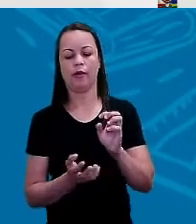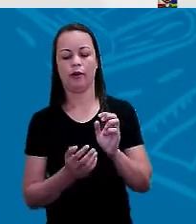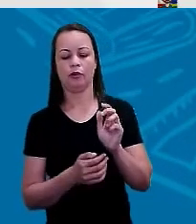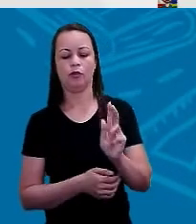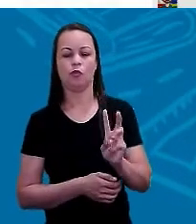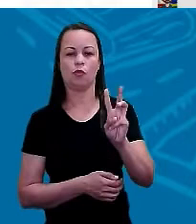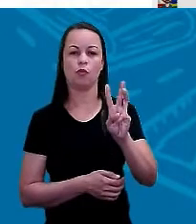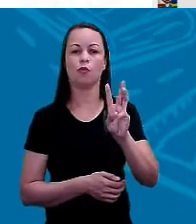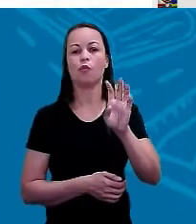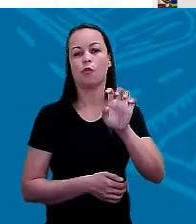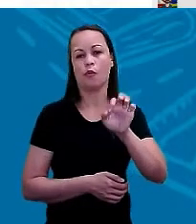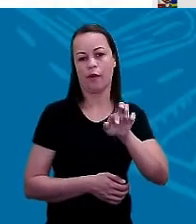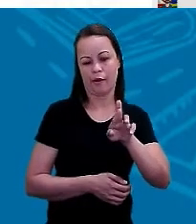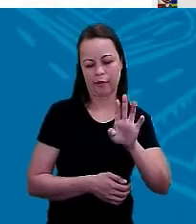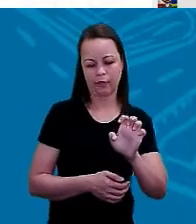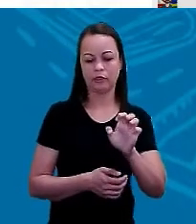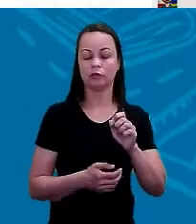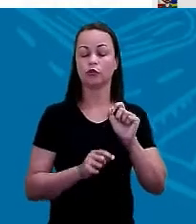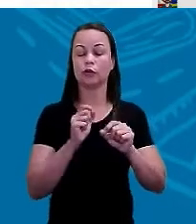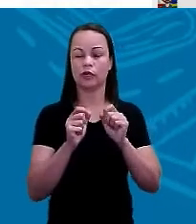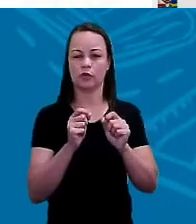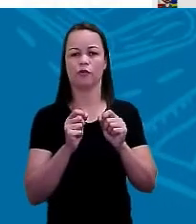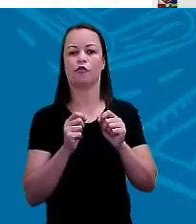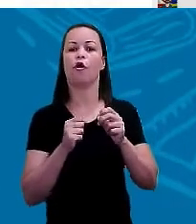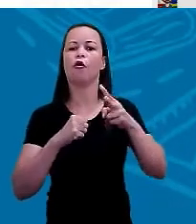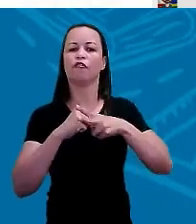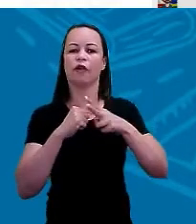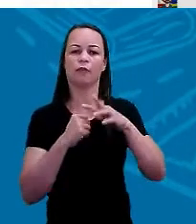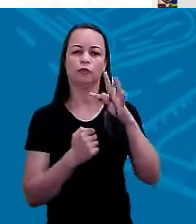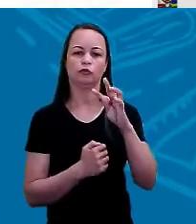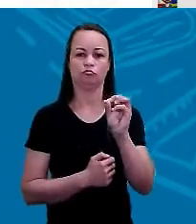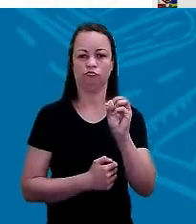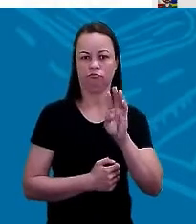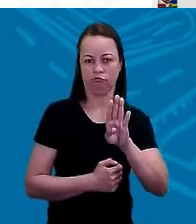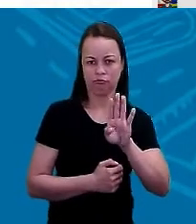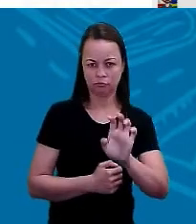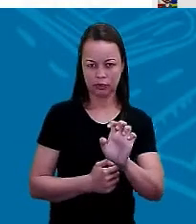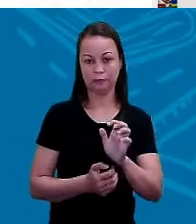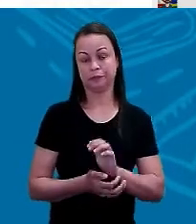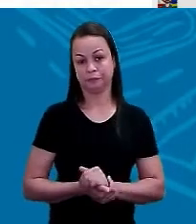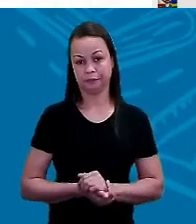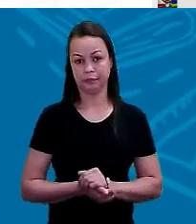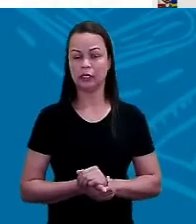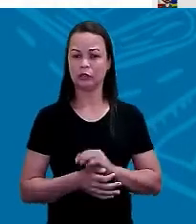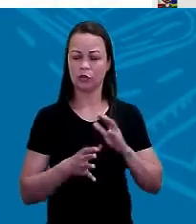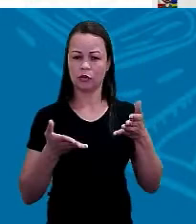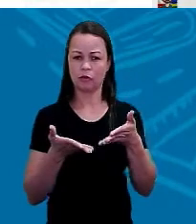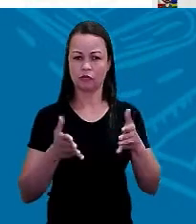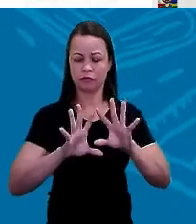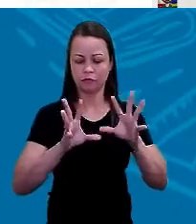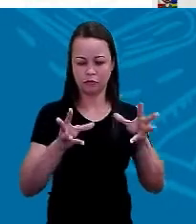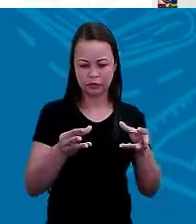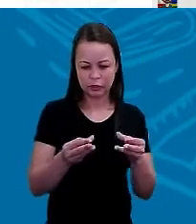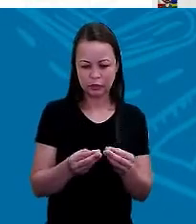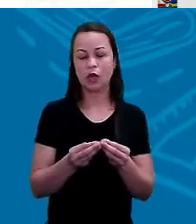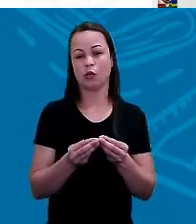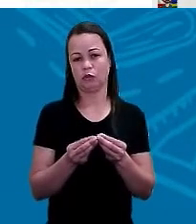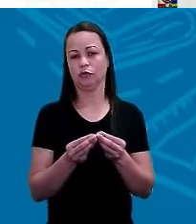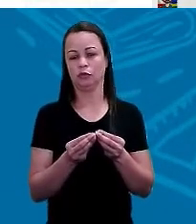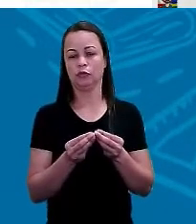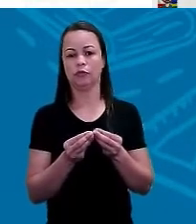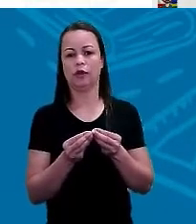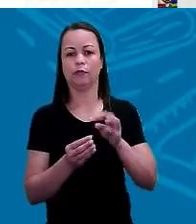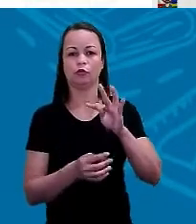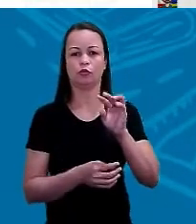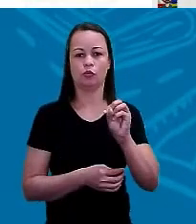que o verb to be no passado. Let's review. Vamos fazer uma pequena revisão do verb to be no